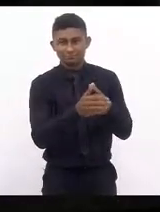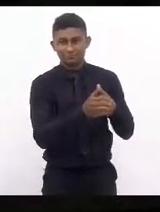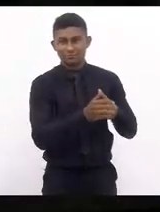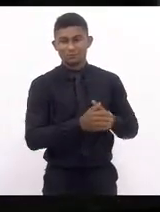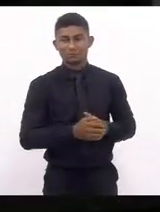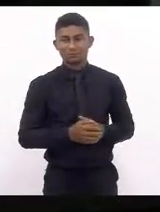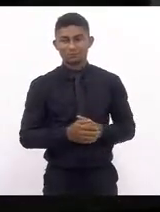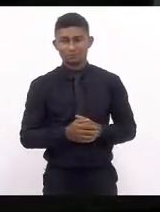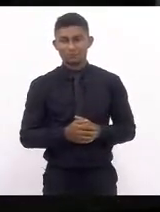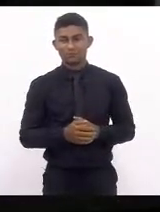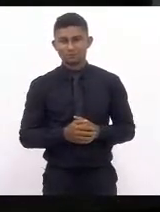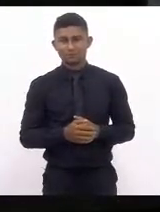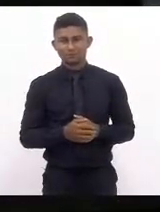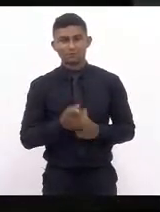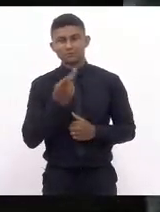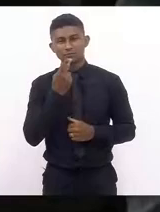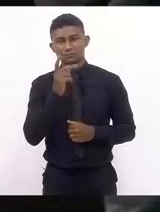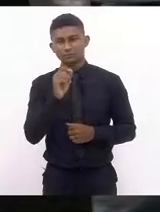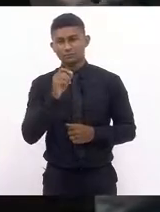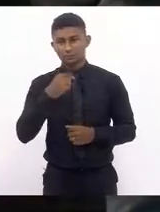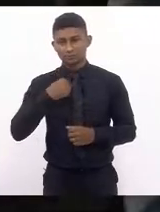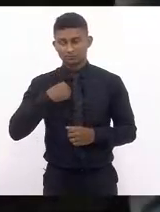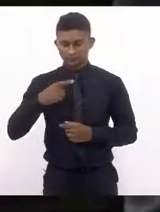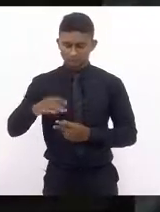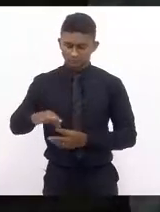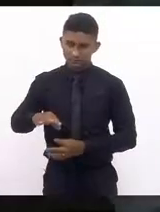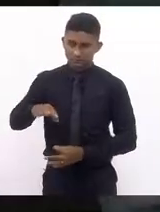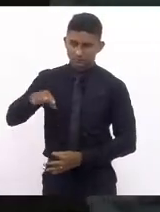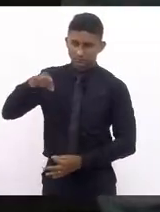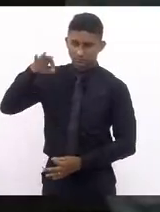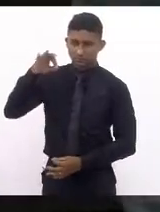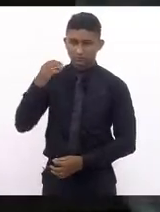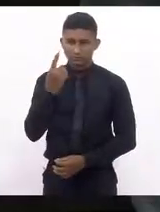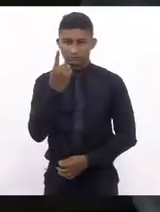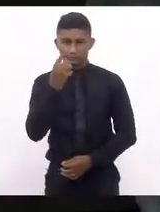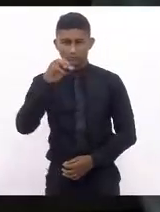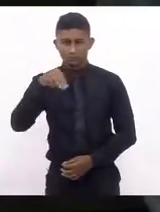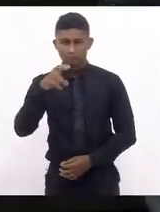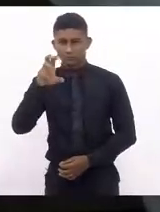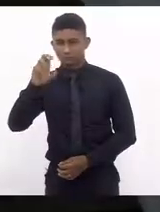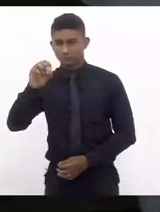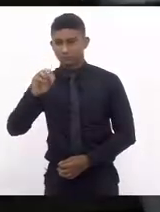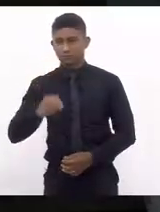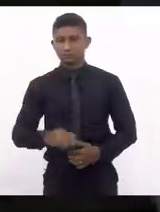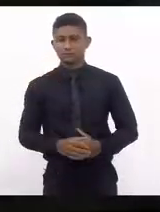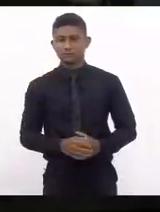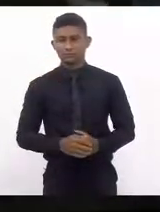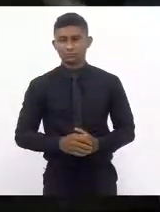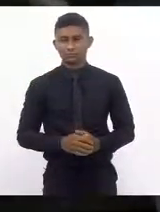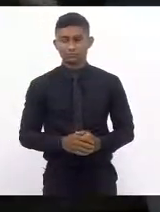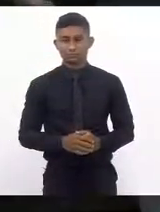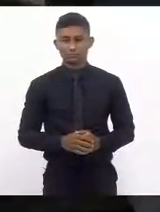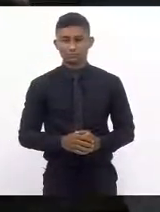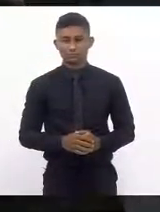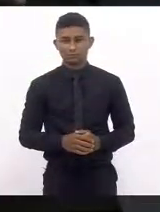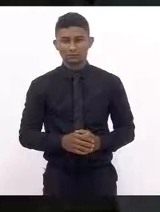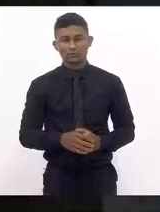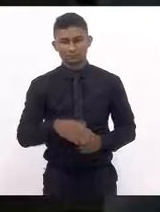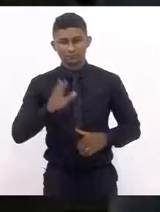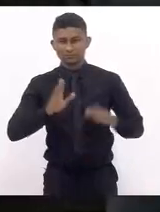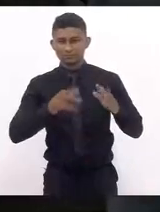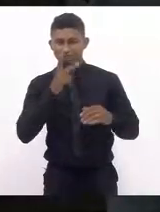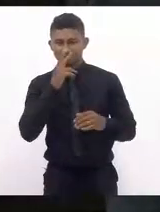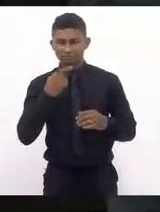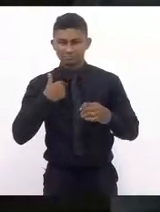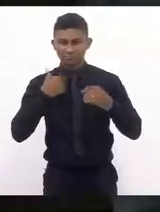sempre falo isso eu sei o que eu sou eu tenho um metro e meio acho sei lá o meu telefone da Gol e e às vezes são um